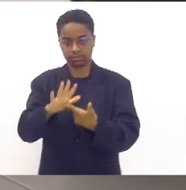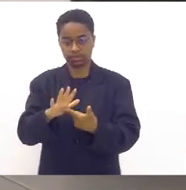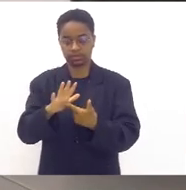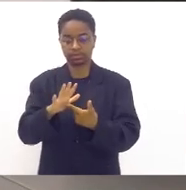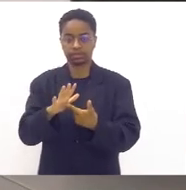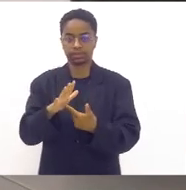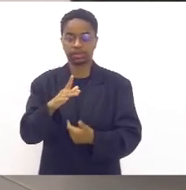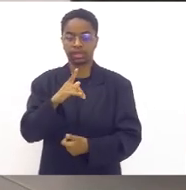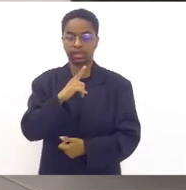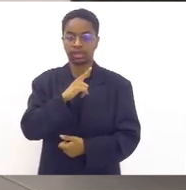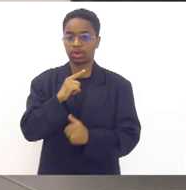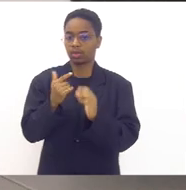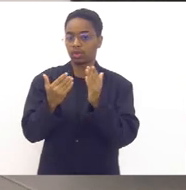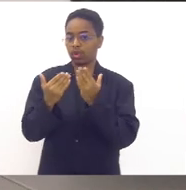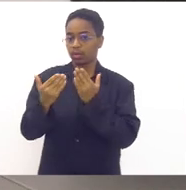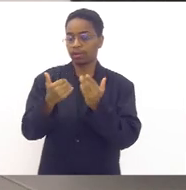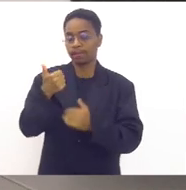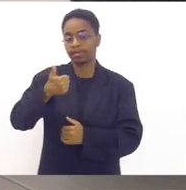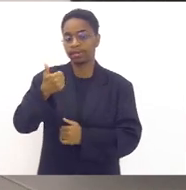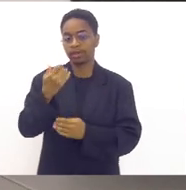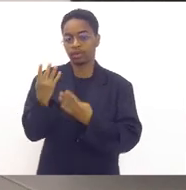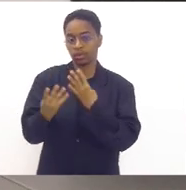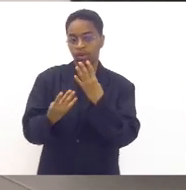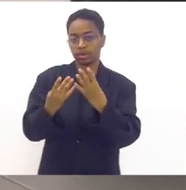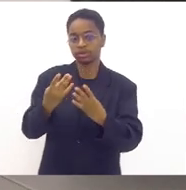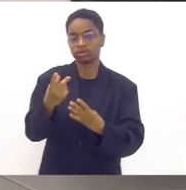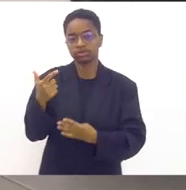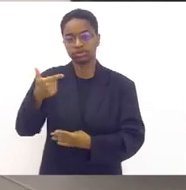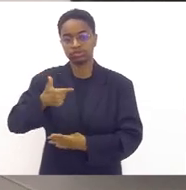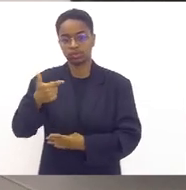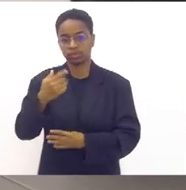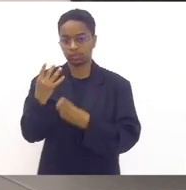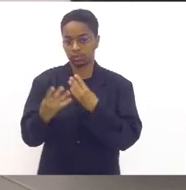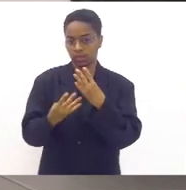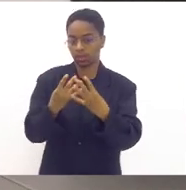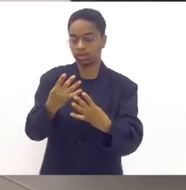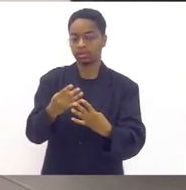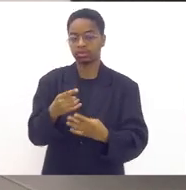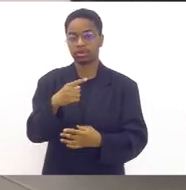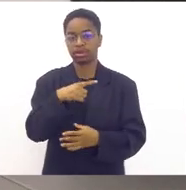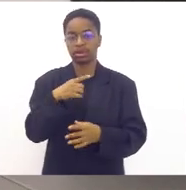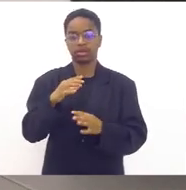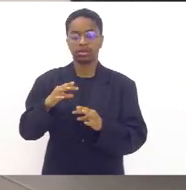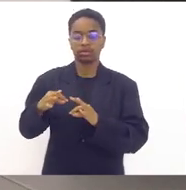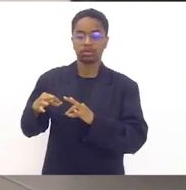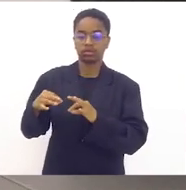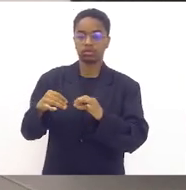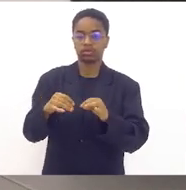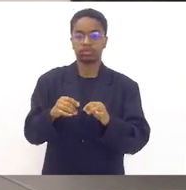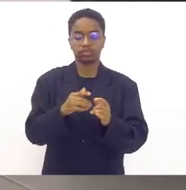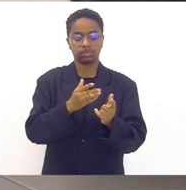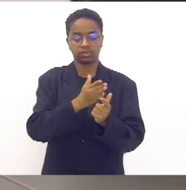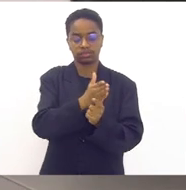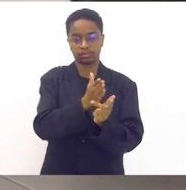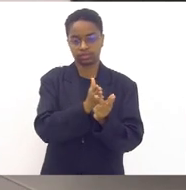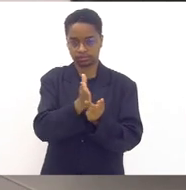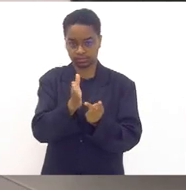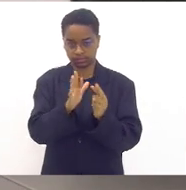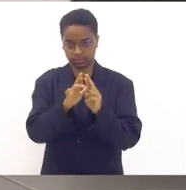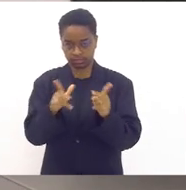tem uma comparação entre o primeiro quadrimestre e o segundo quadrimestre em dois exercícios distintos.